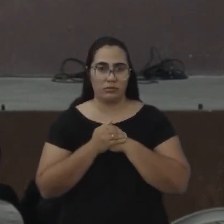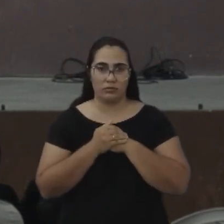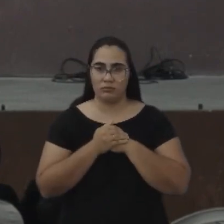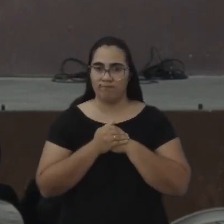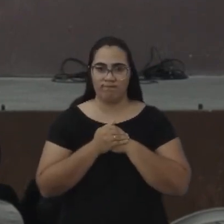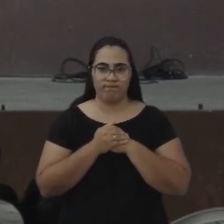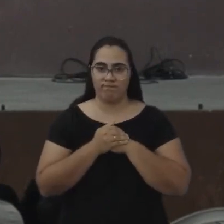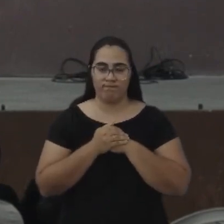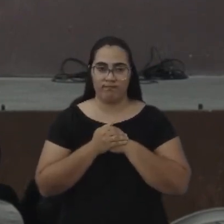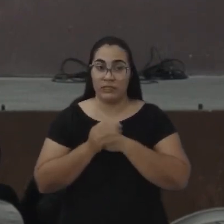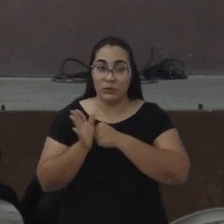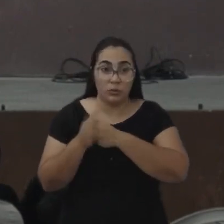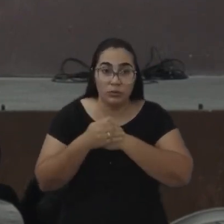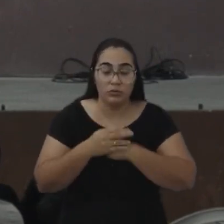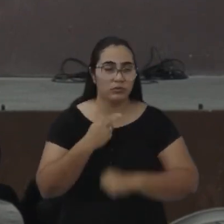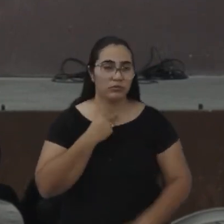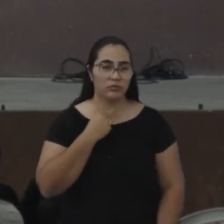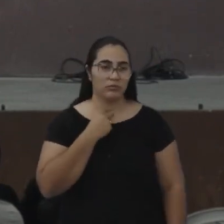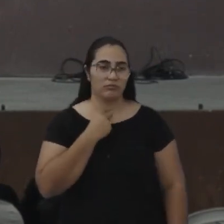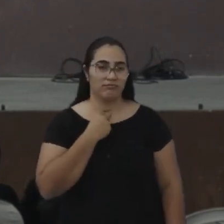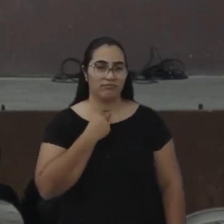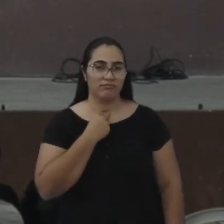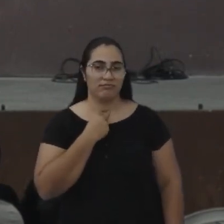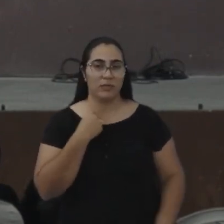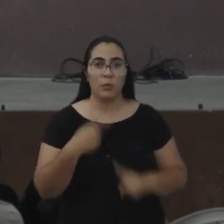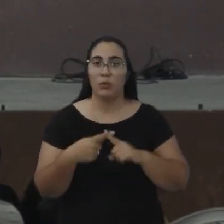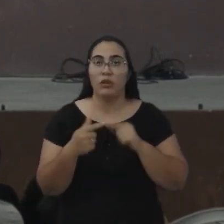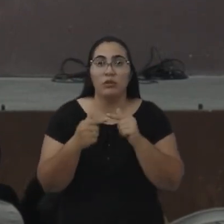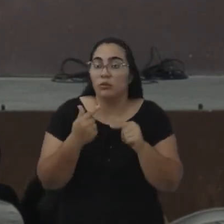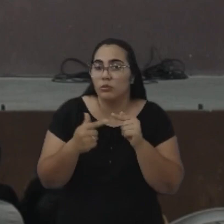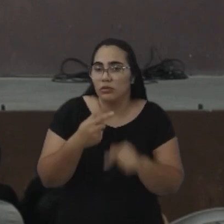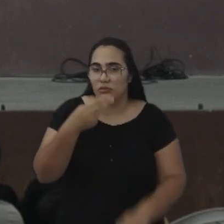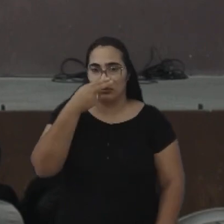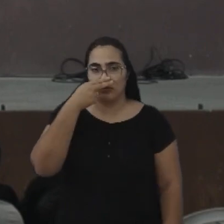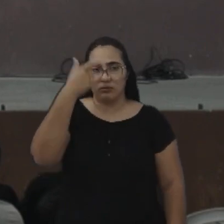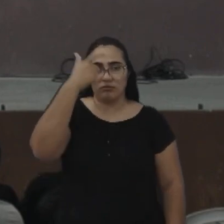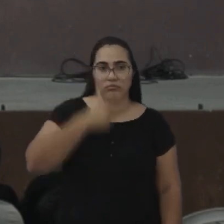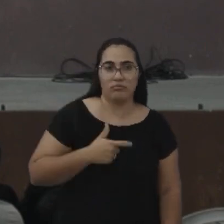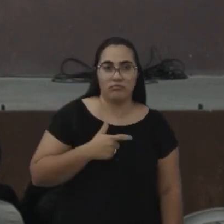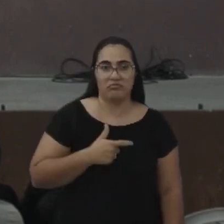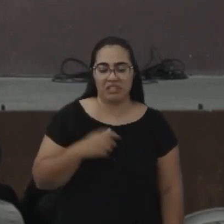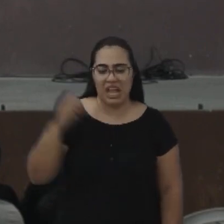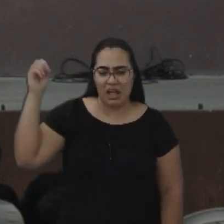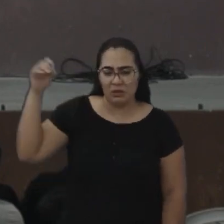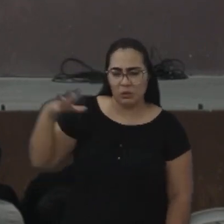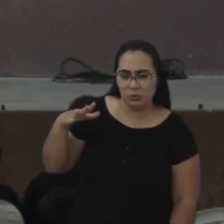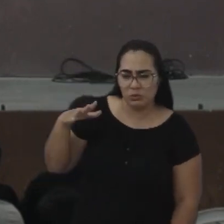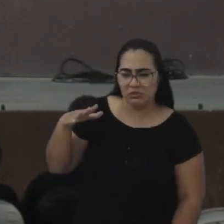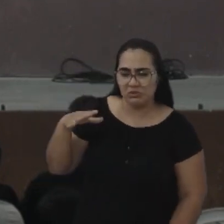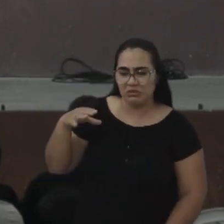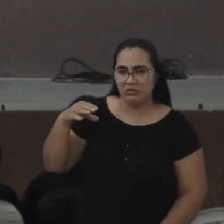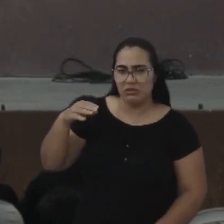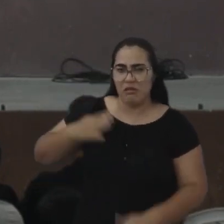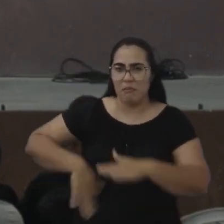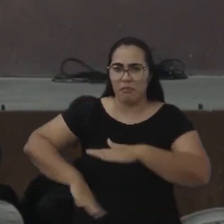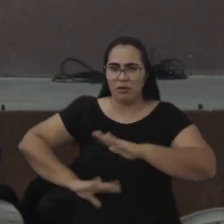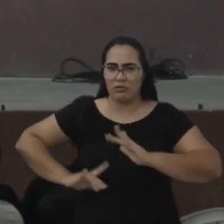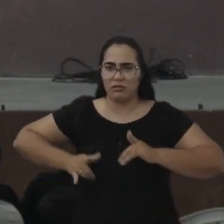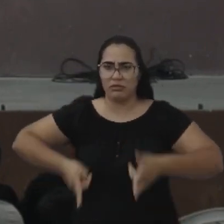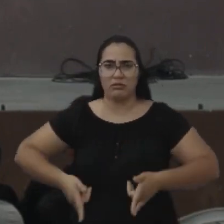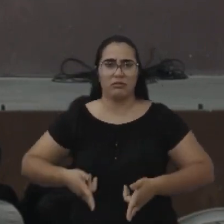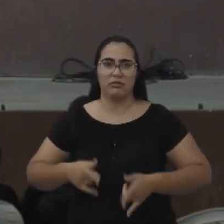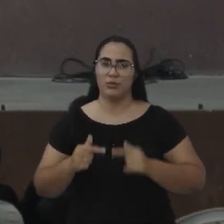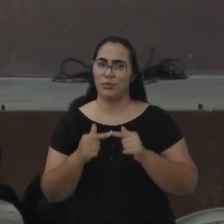Não se esconda, porque não faz sentido a luz estar debaixo da cama ou